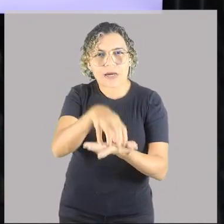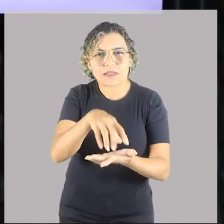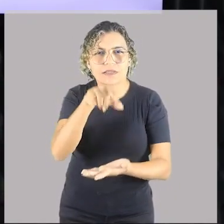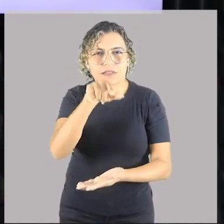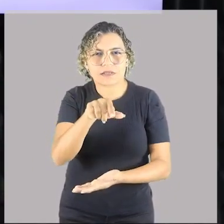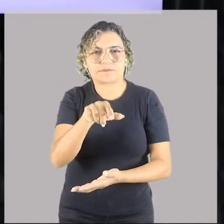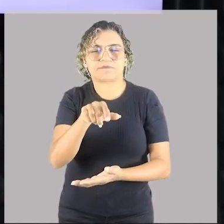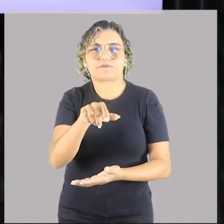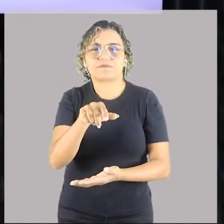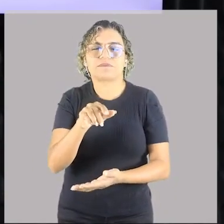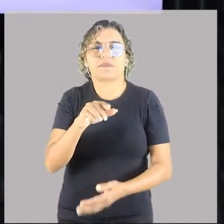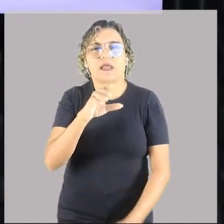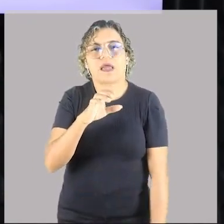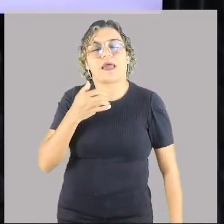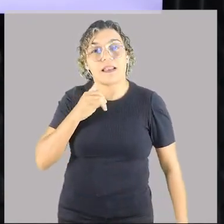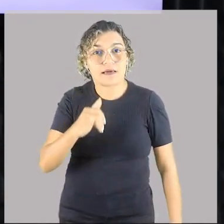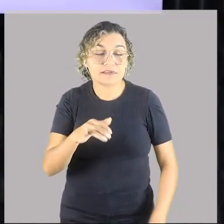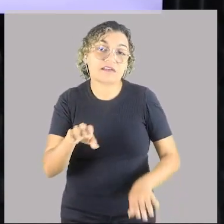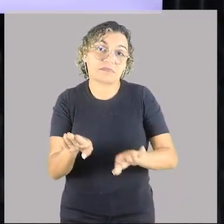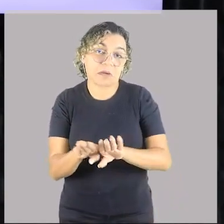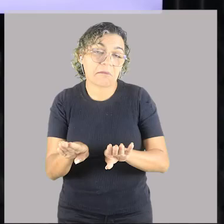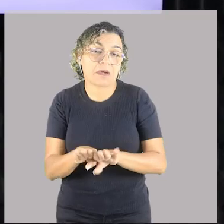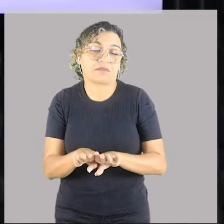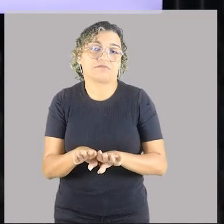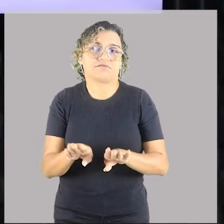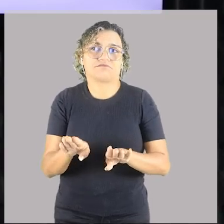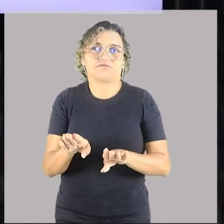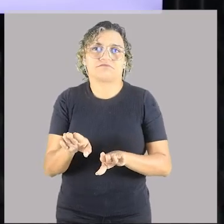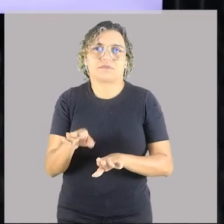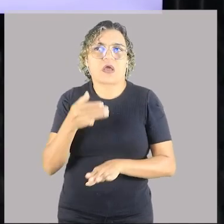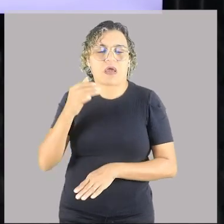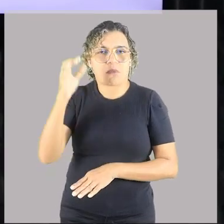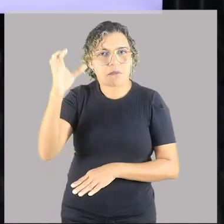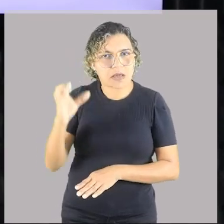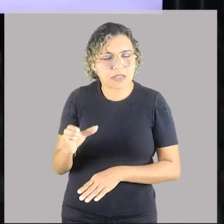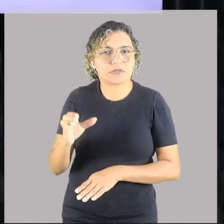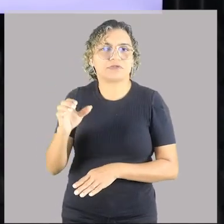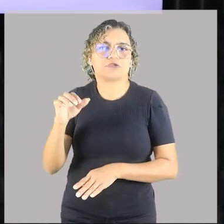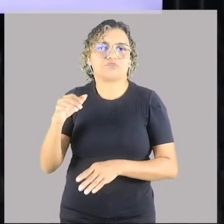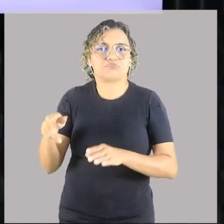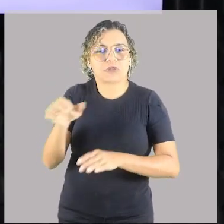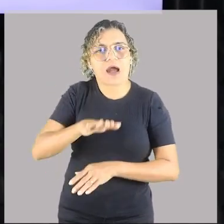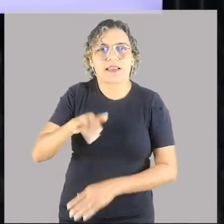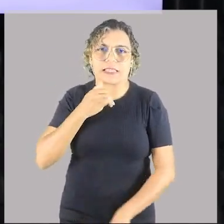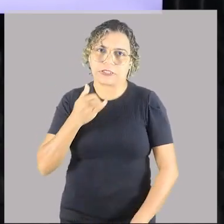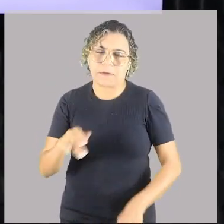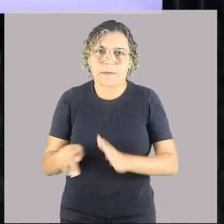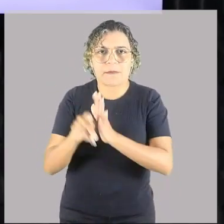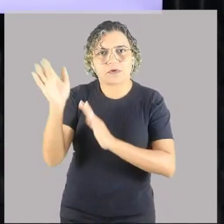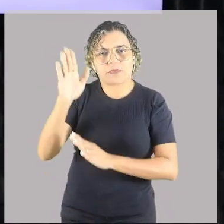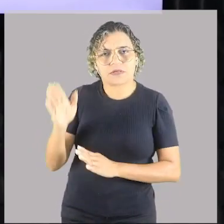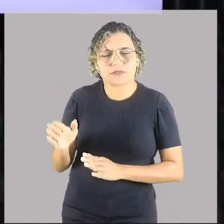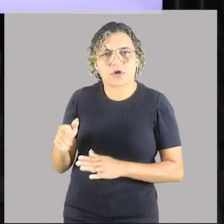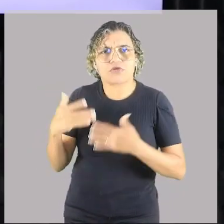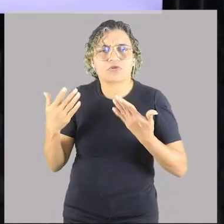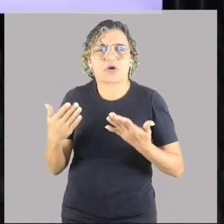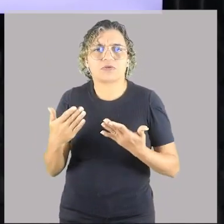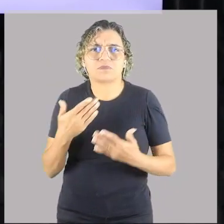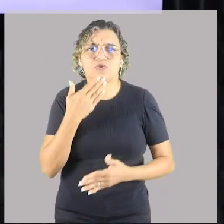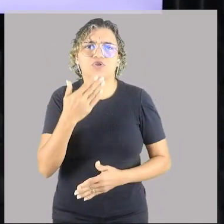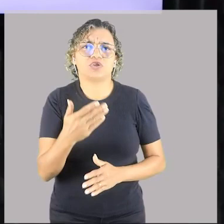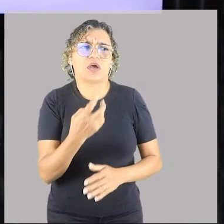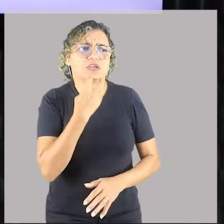uma crise elétrica ou uma crise energética no Brasil. E aí, para onde que a gente vai pedir